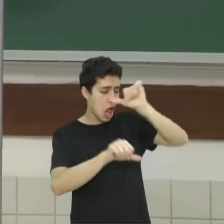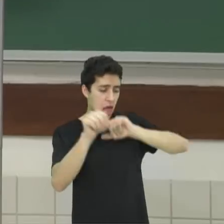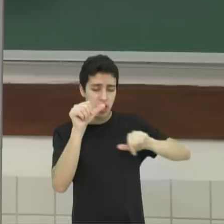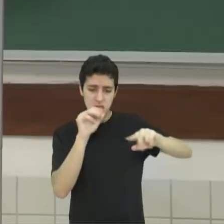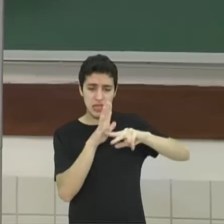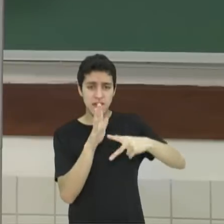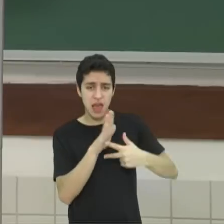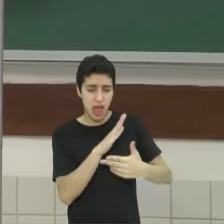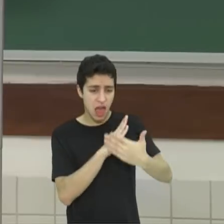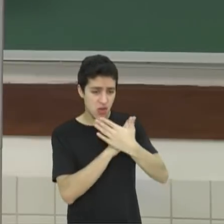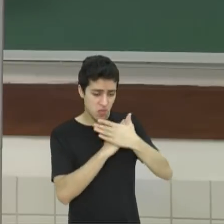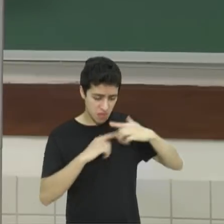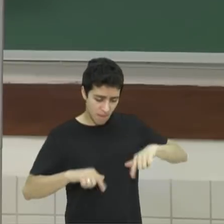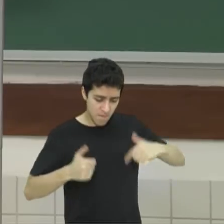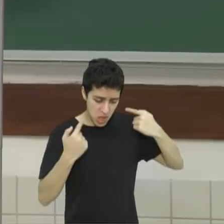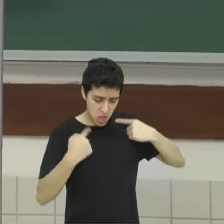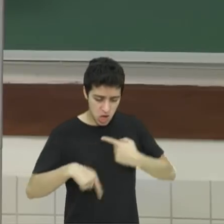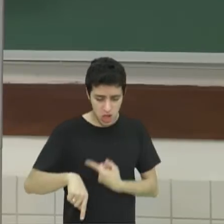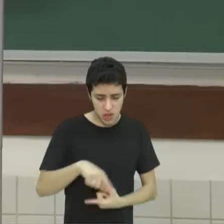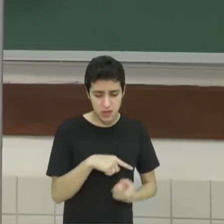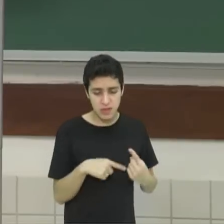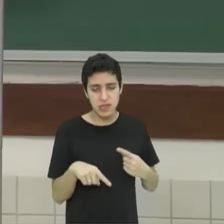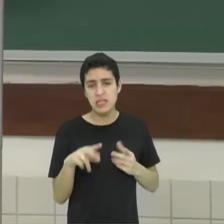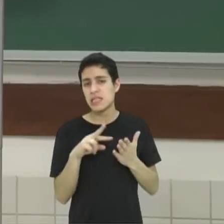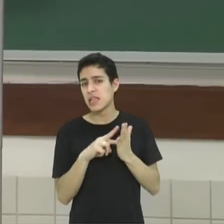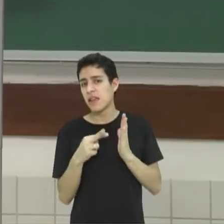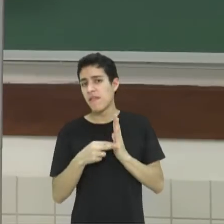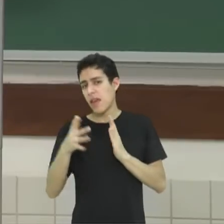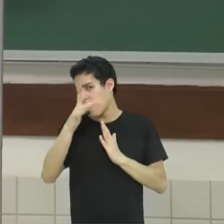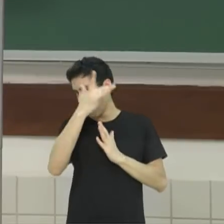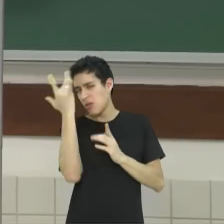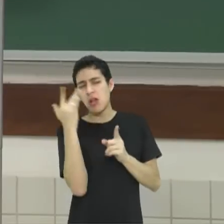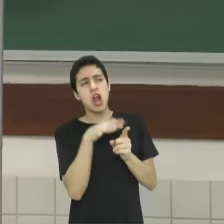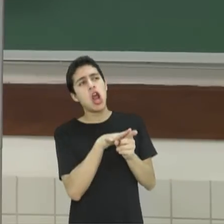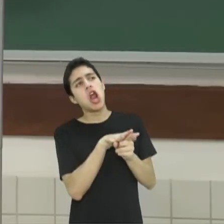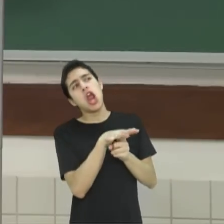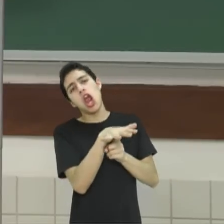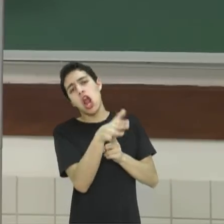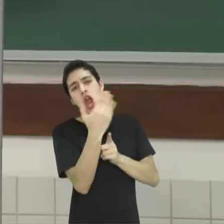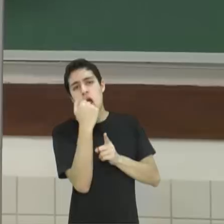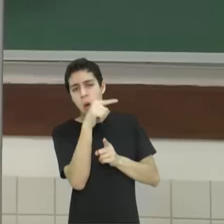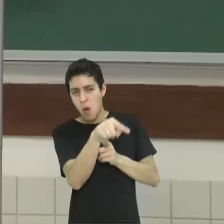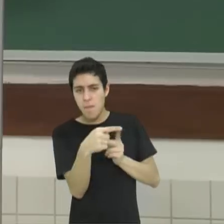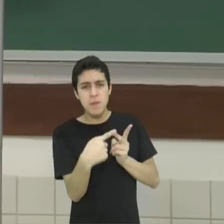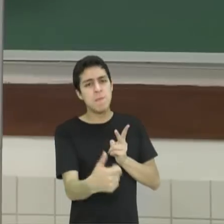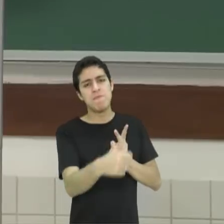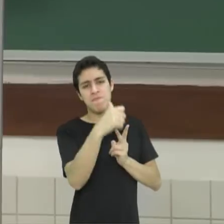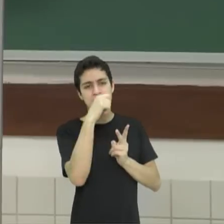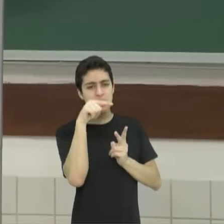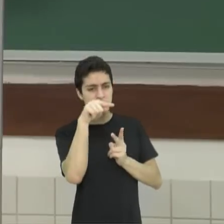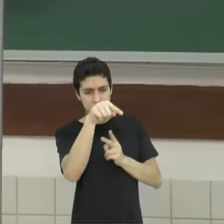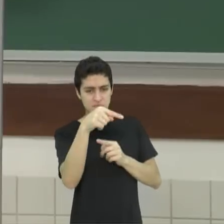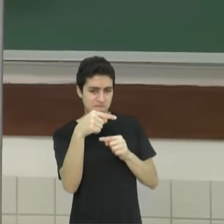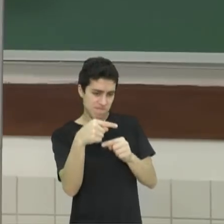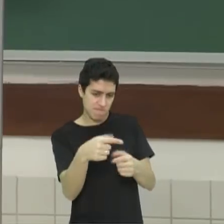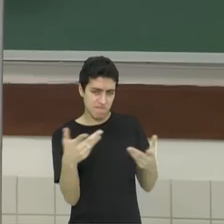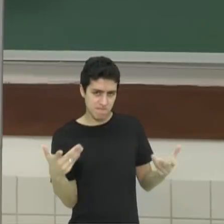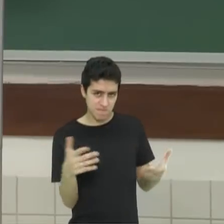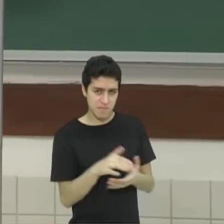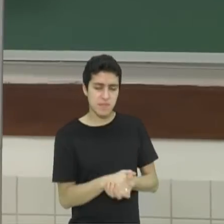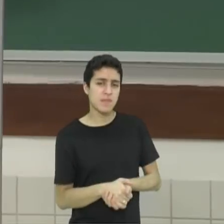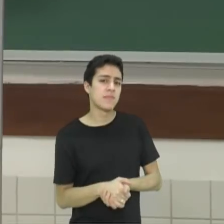está dizendo? As pessoas consomem esse alimento, essa